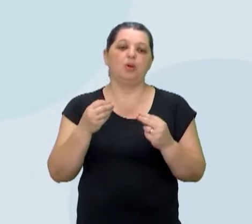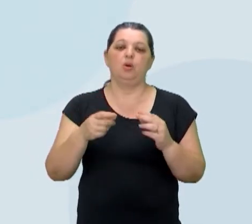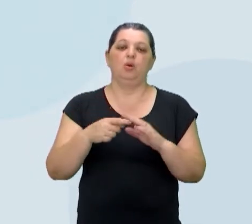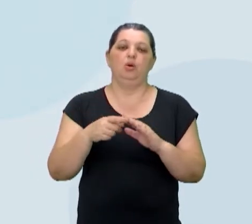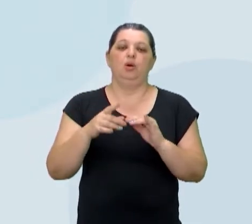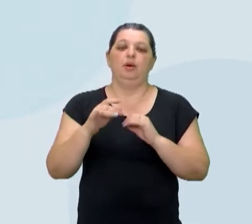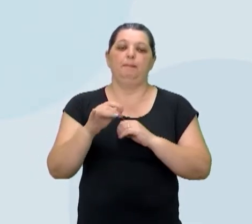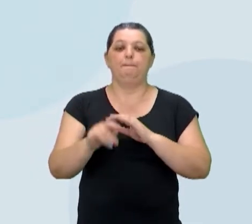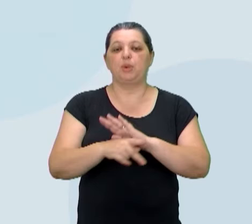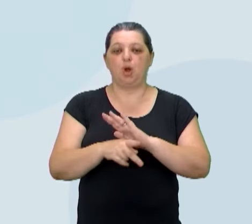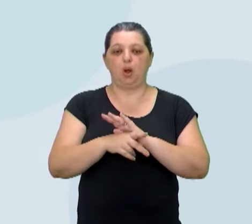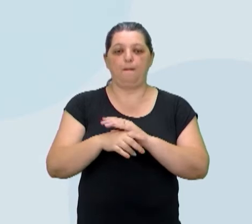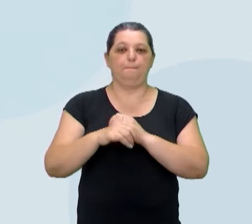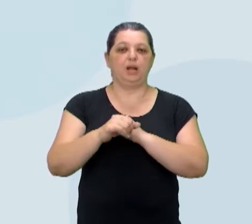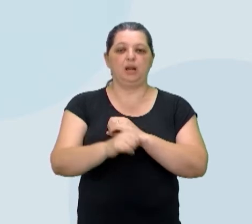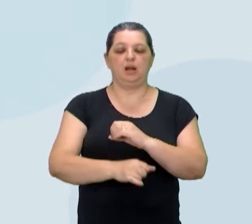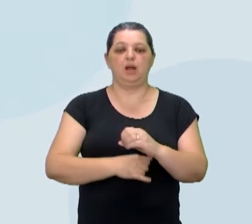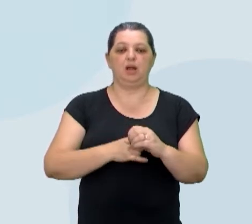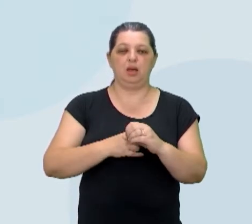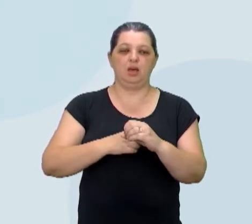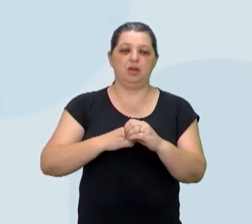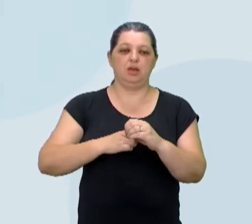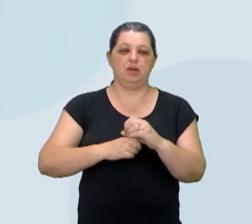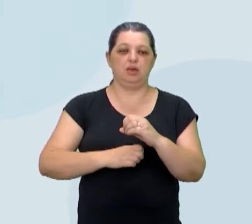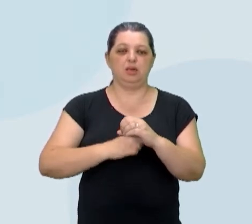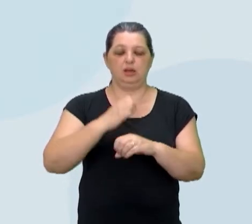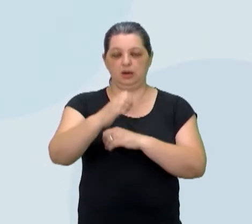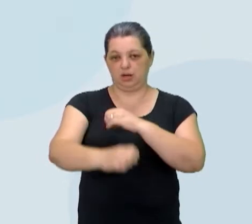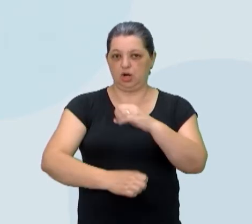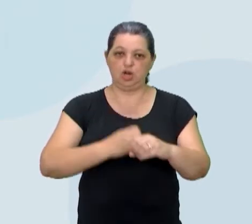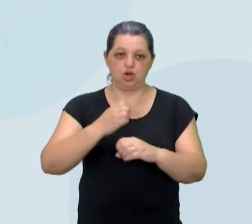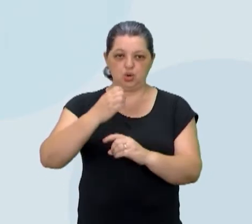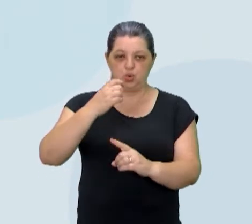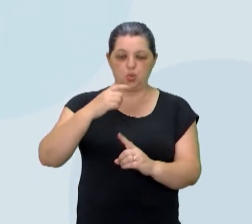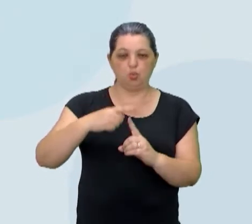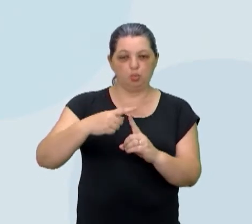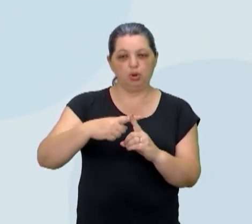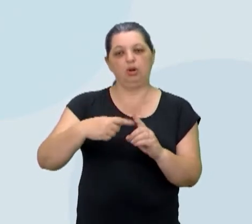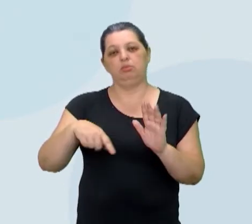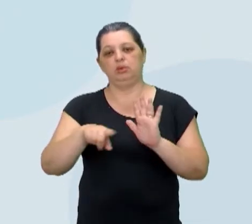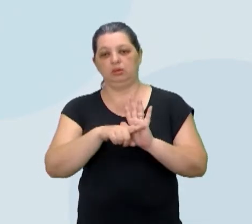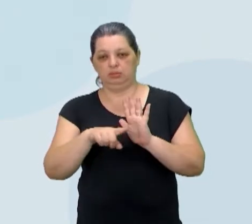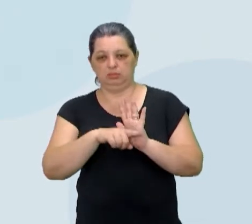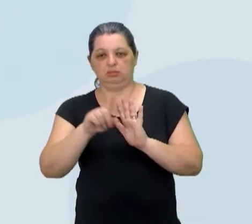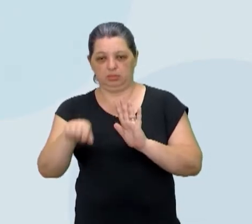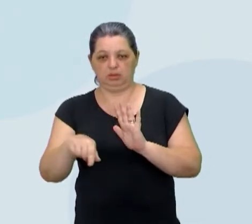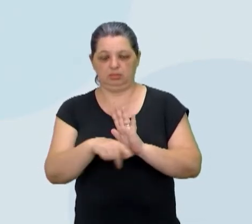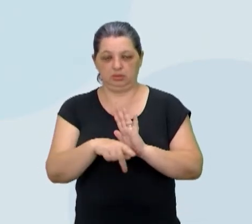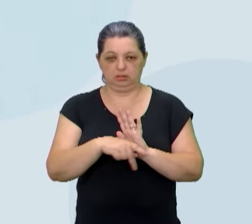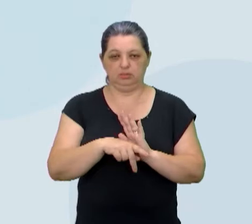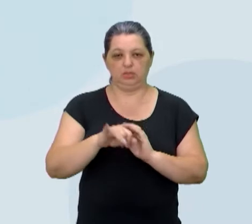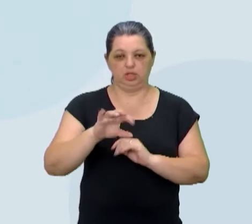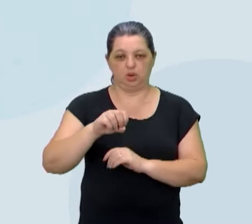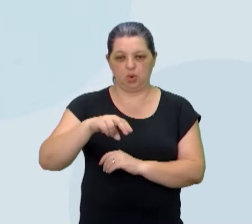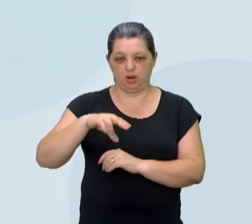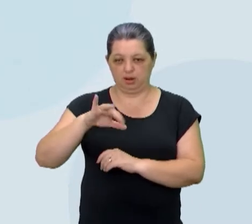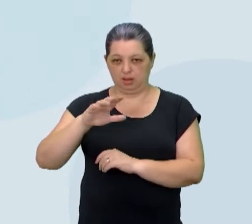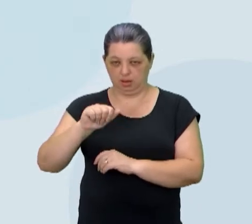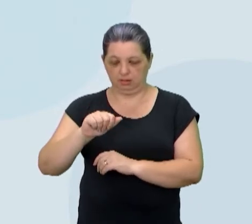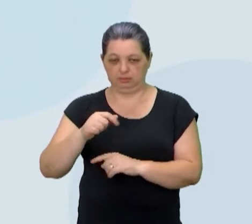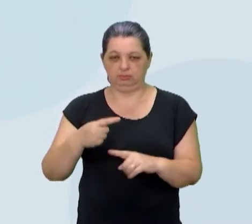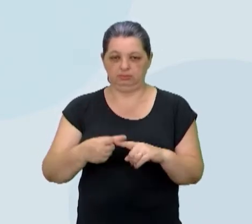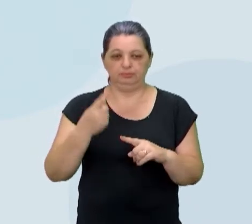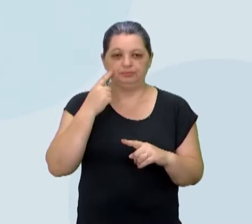iônica ou metálica. Lembra que a gente viu as ligações químicas, covalente, iônica e metálica? Quando eu sei